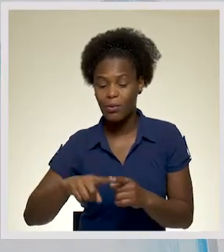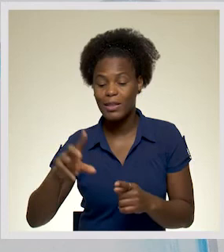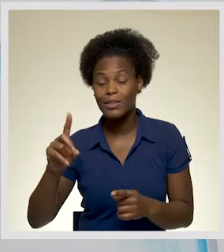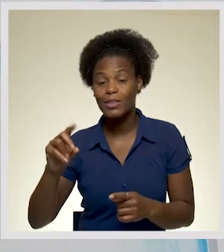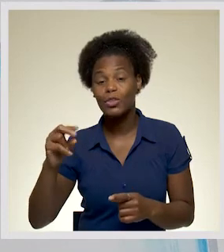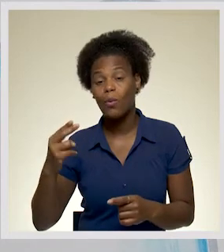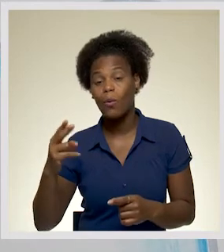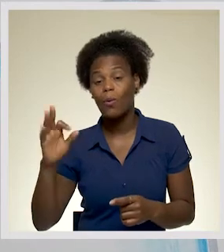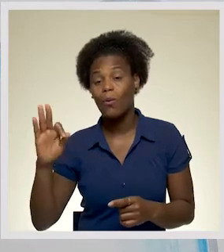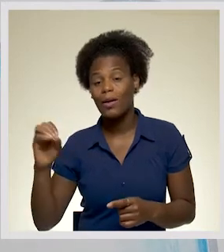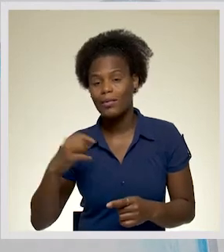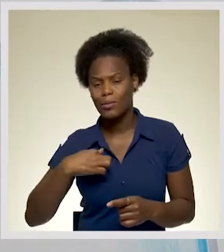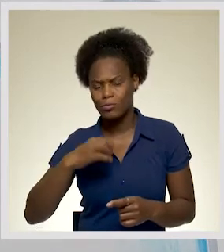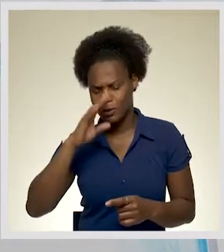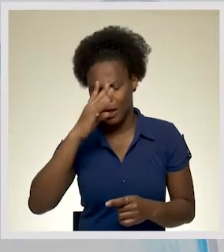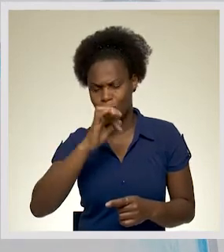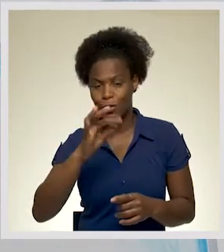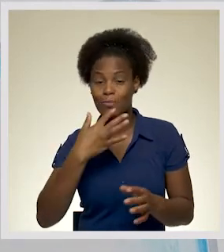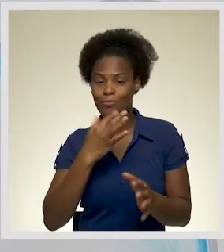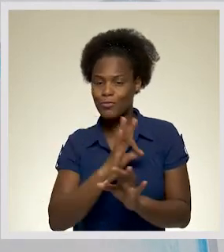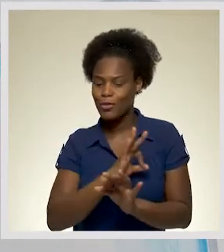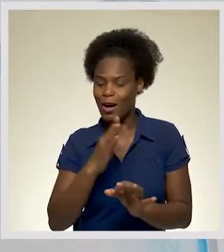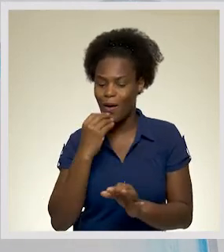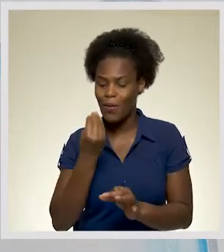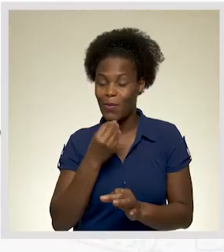alunos em tabuada, vamos lá.